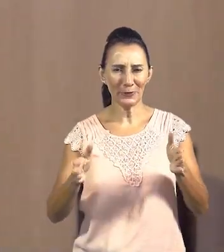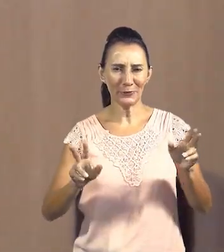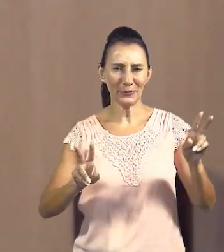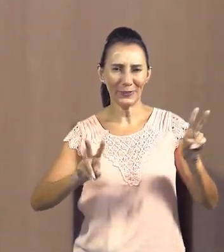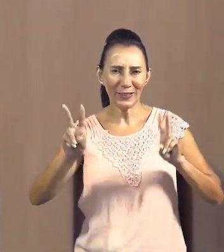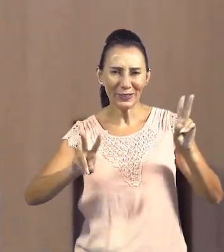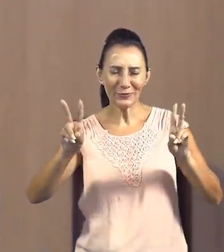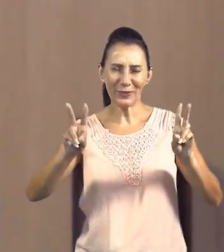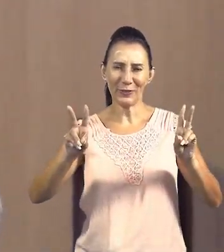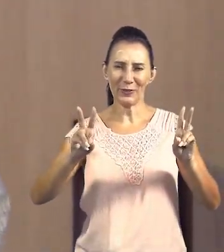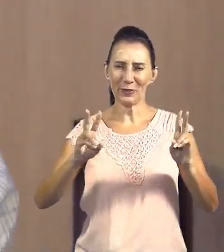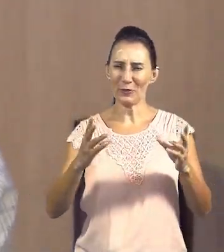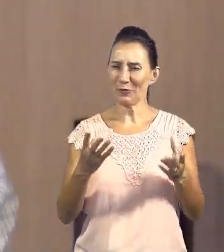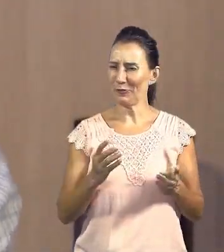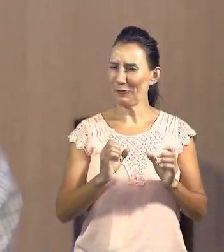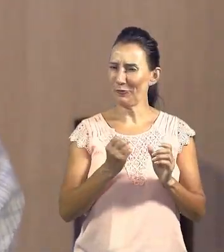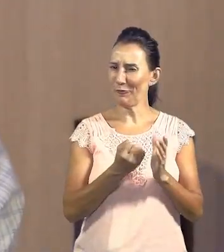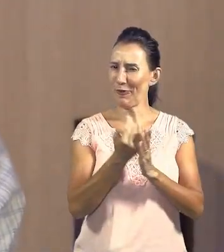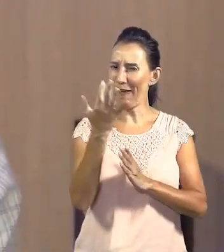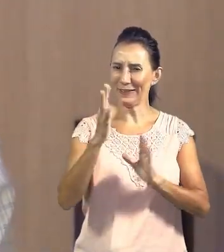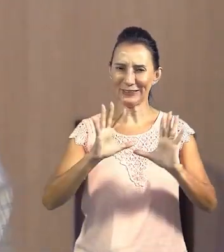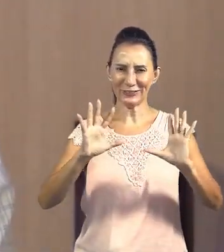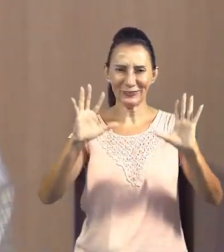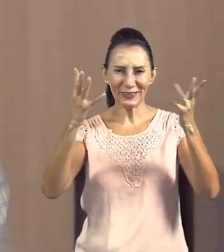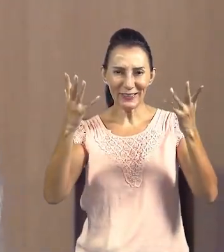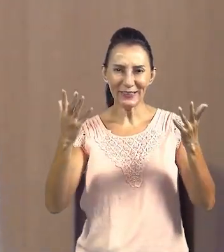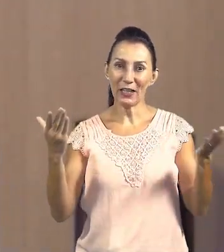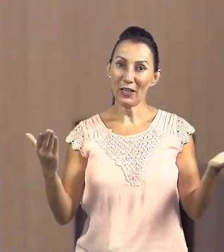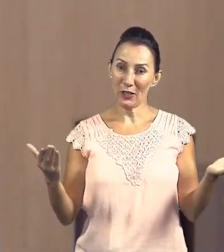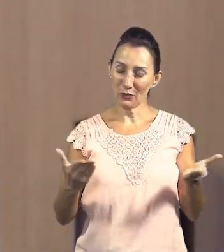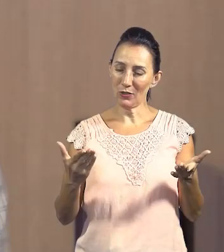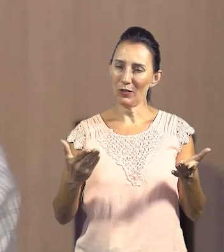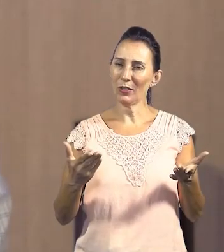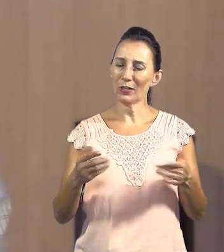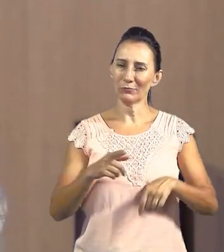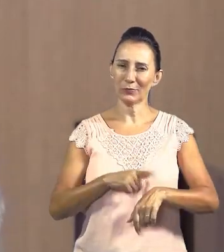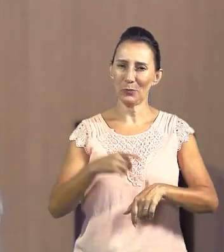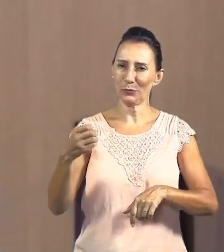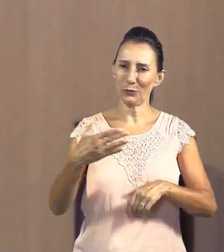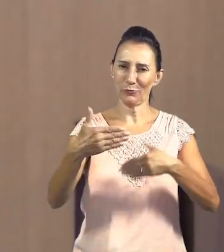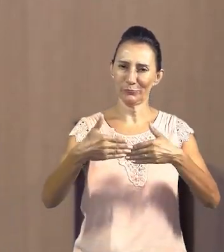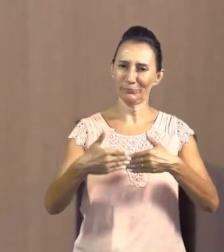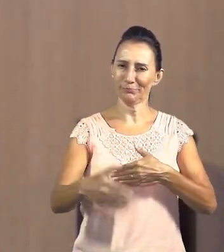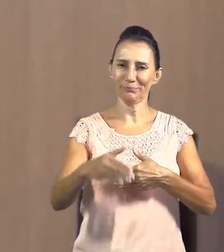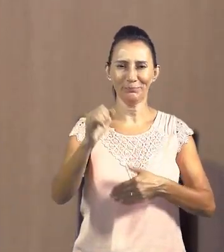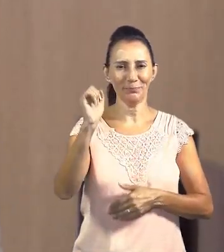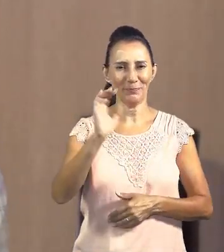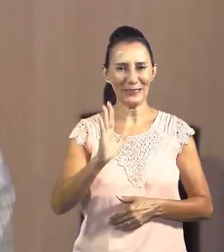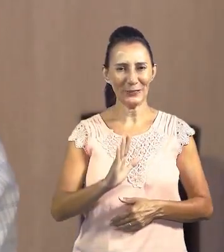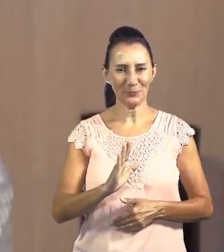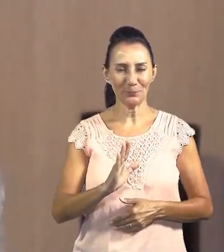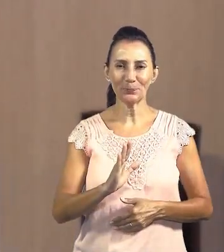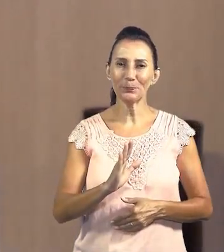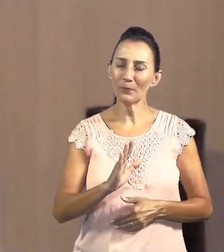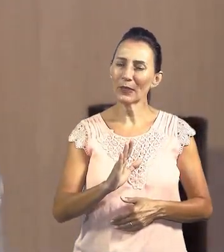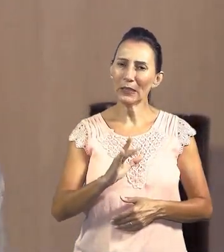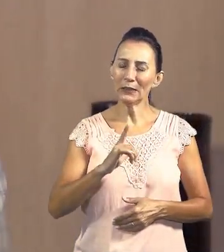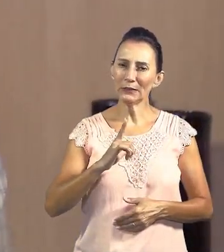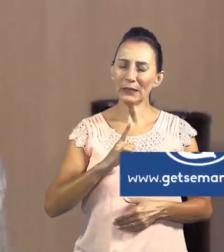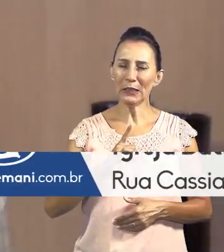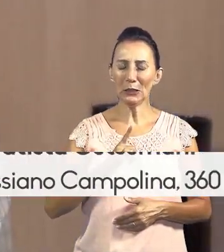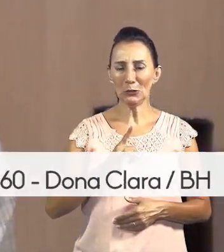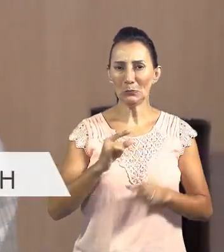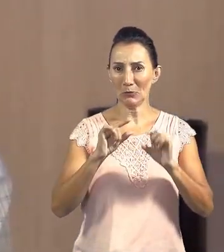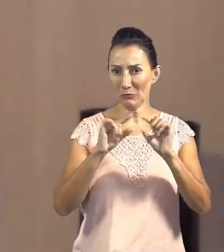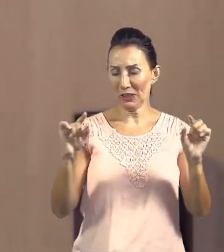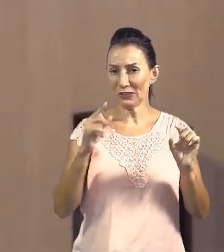muitas festas, vamos começar uma nova etapa para o Brasil. Existe uma palavra que diz que o Brasil